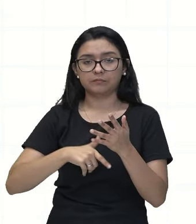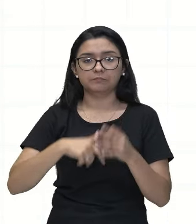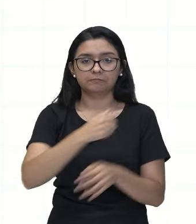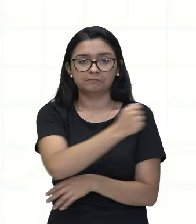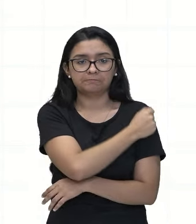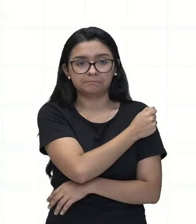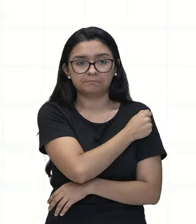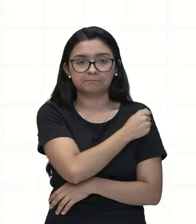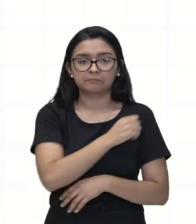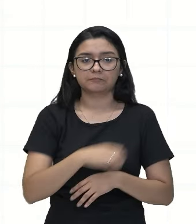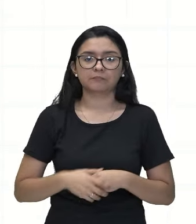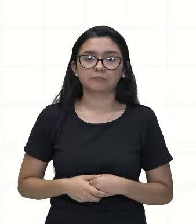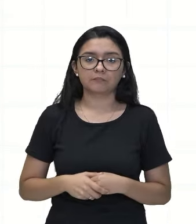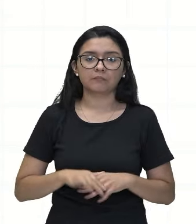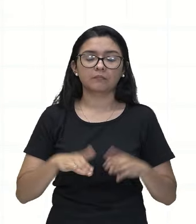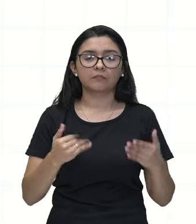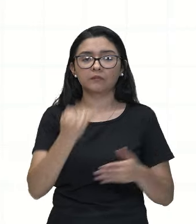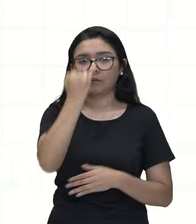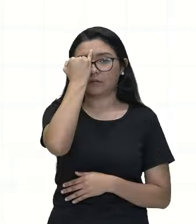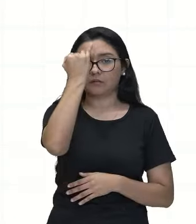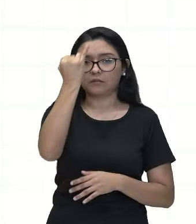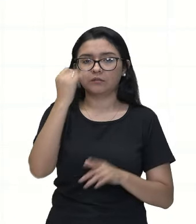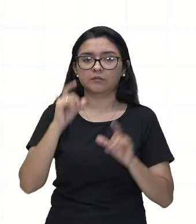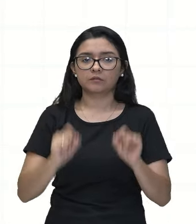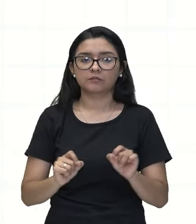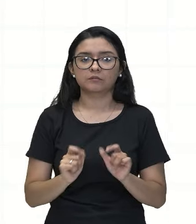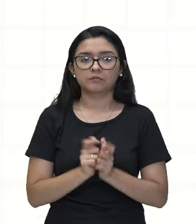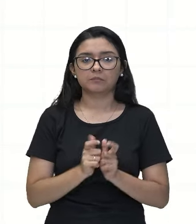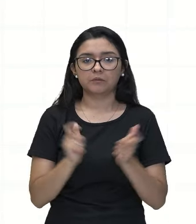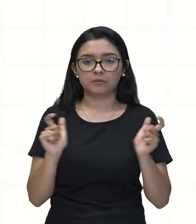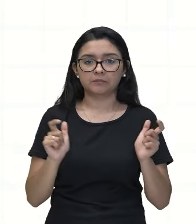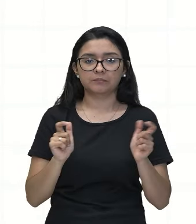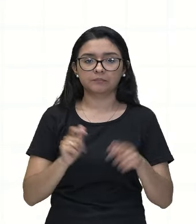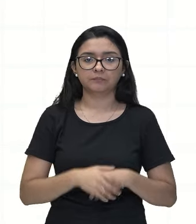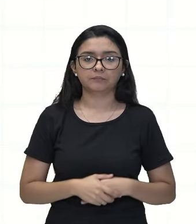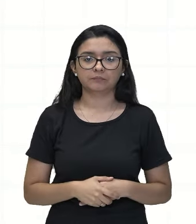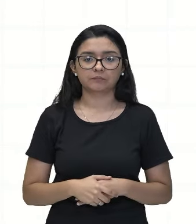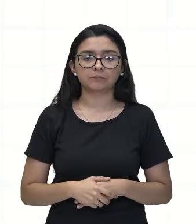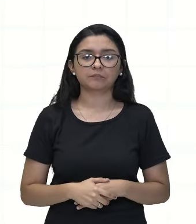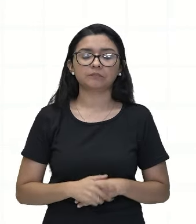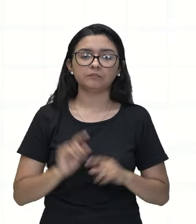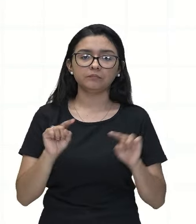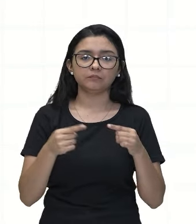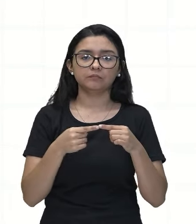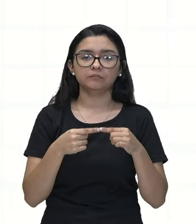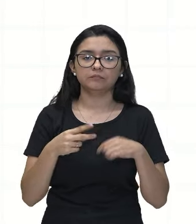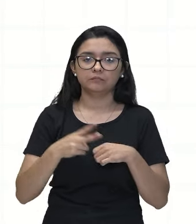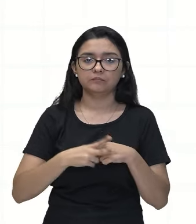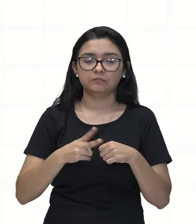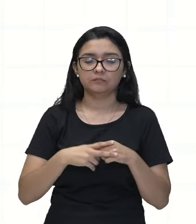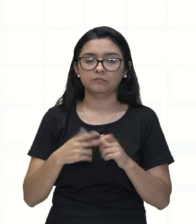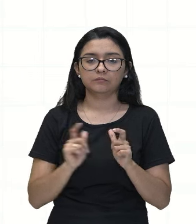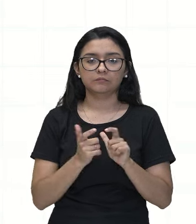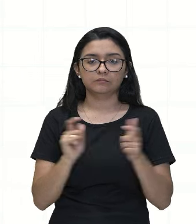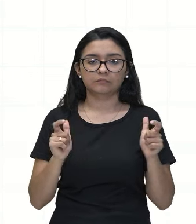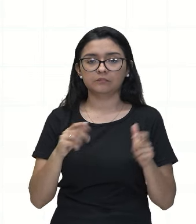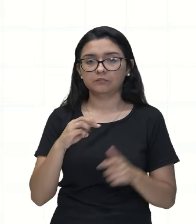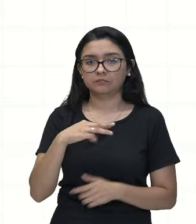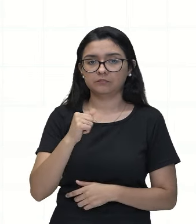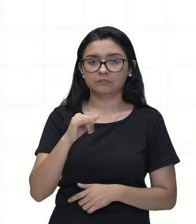Ok a ideia de maioria né concordância verbal com a maioria de é